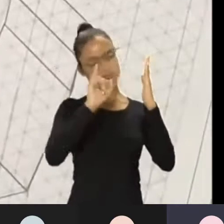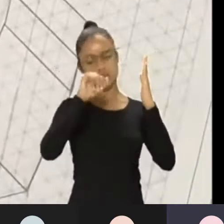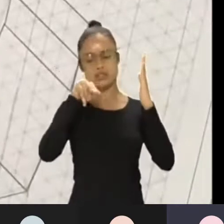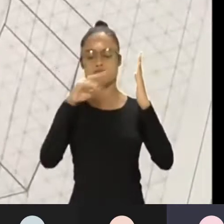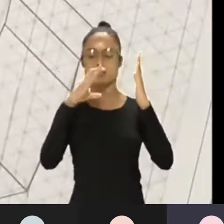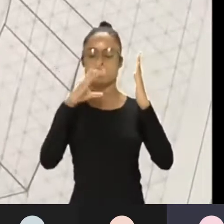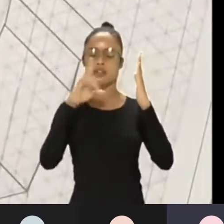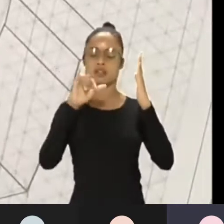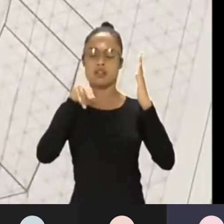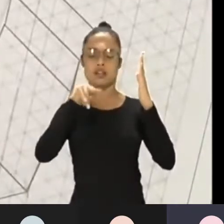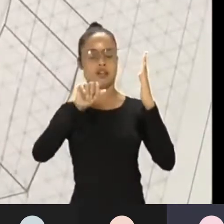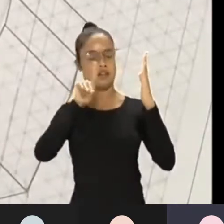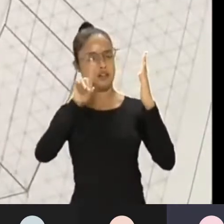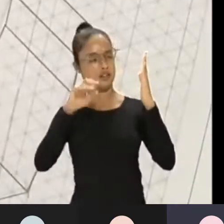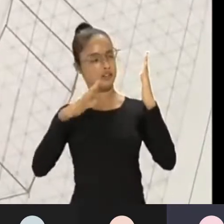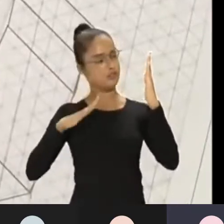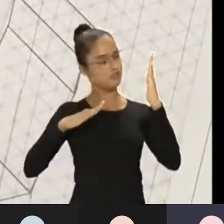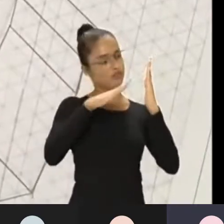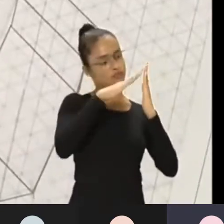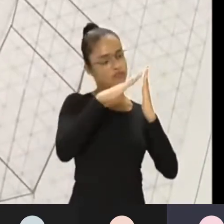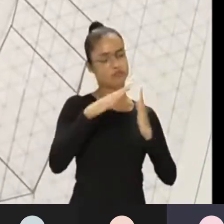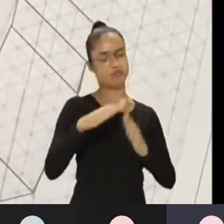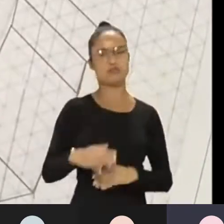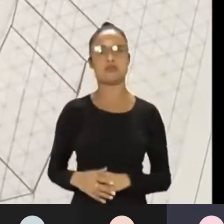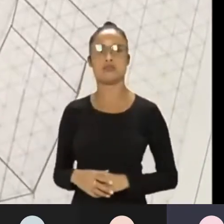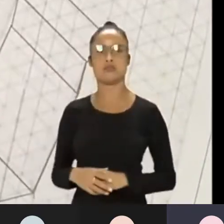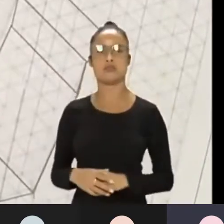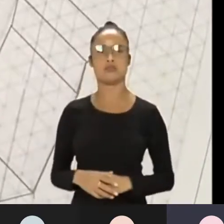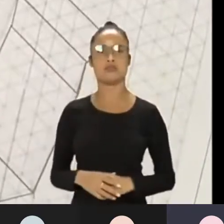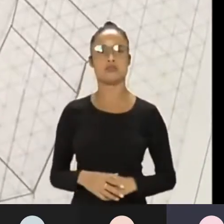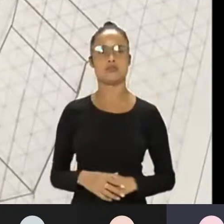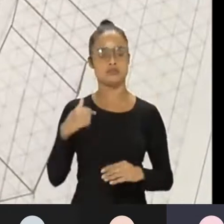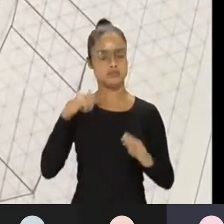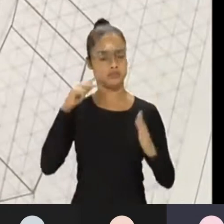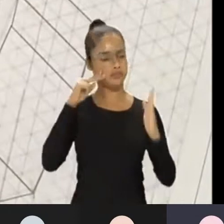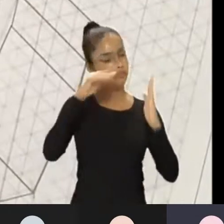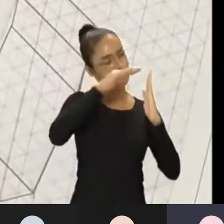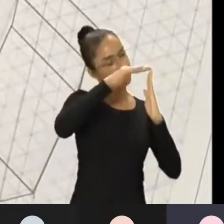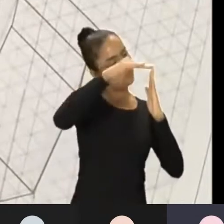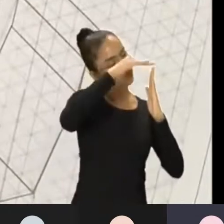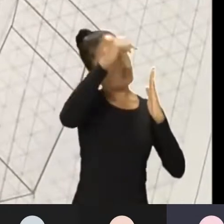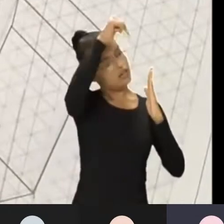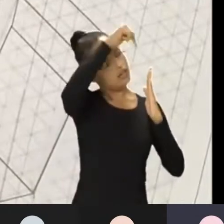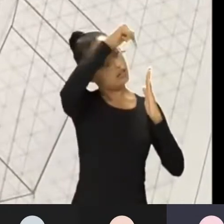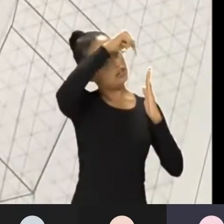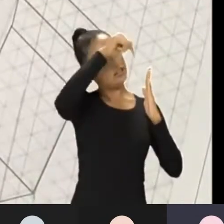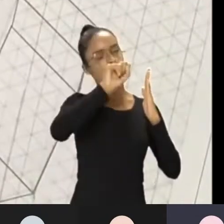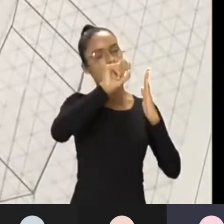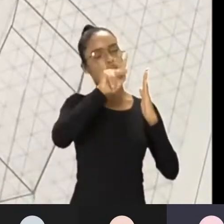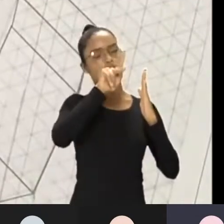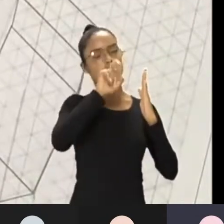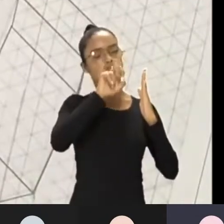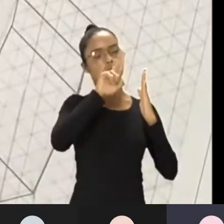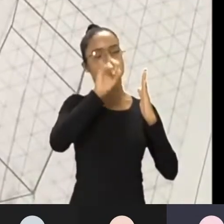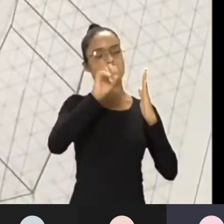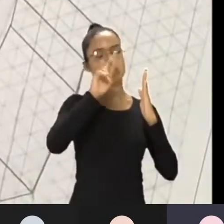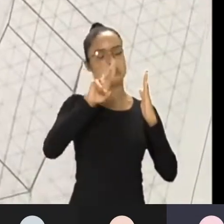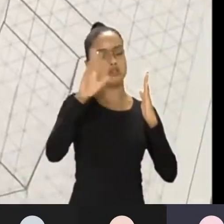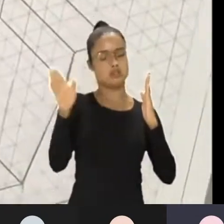da base, na parte do apoio inferior, e outro plano na parte superior, que também